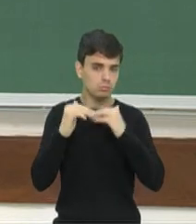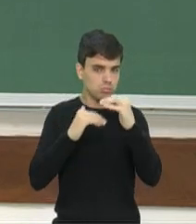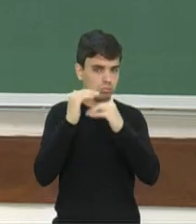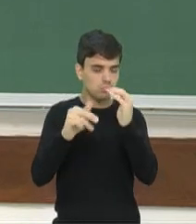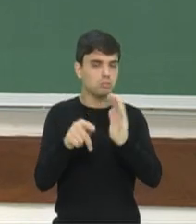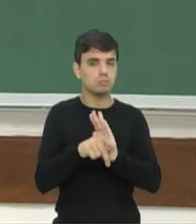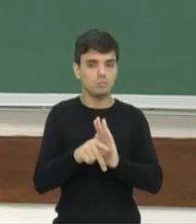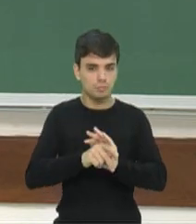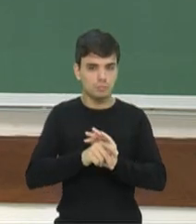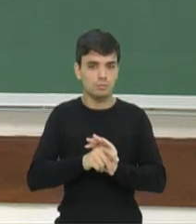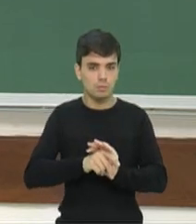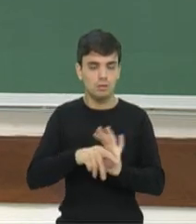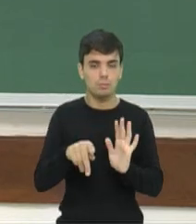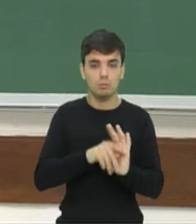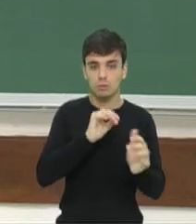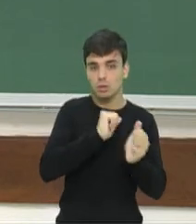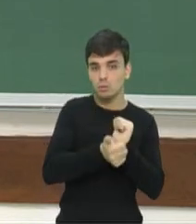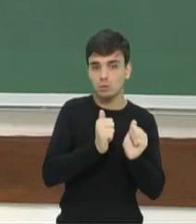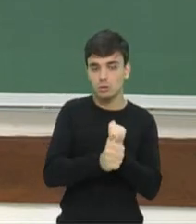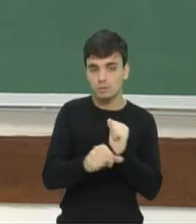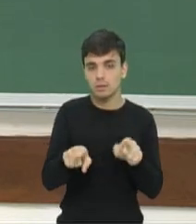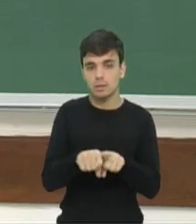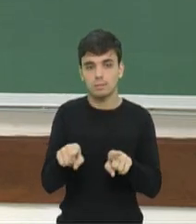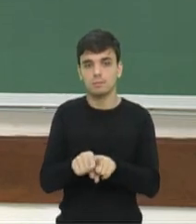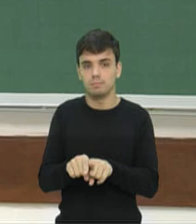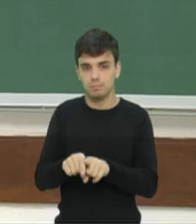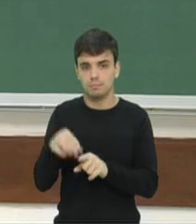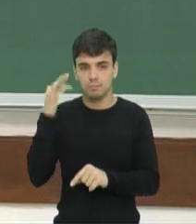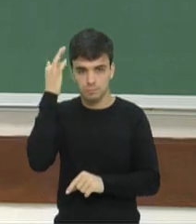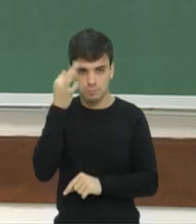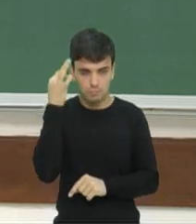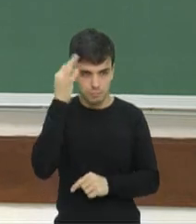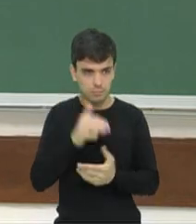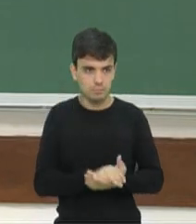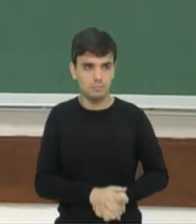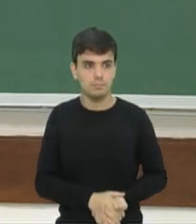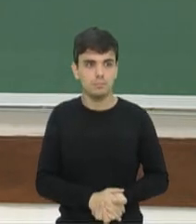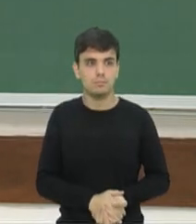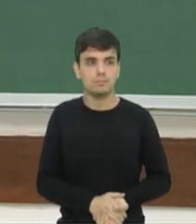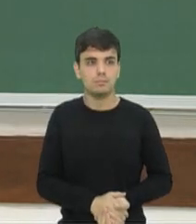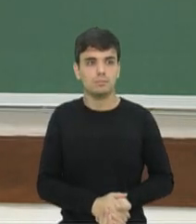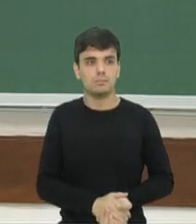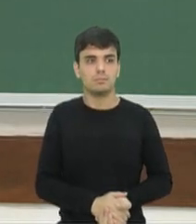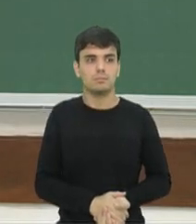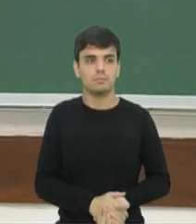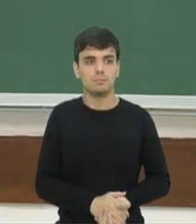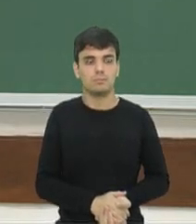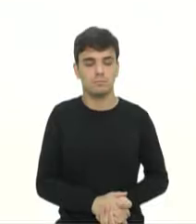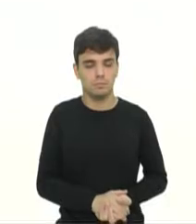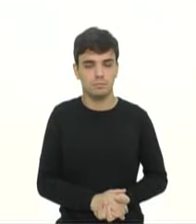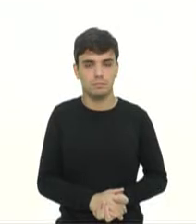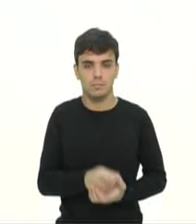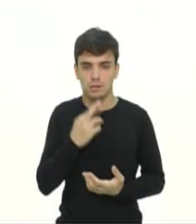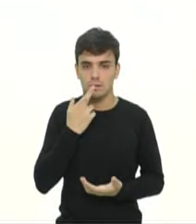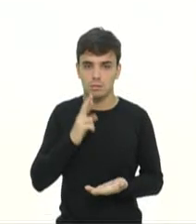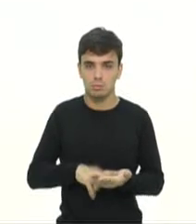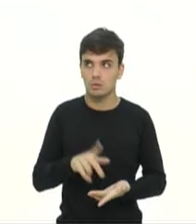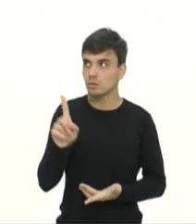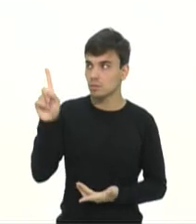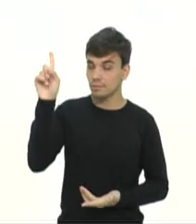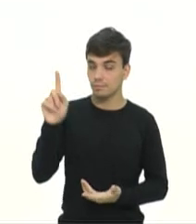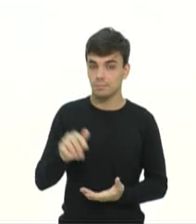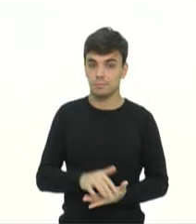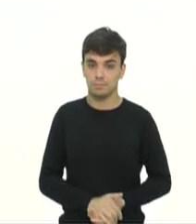tanto da parte esportiva quanto da parte também filosófica da modalidade. Então, resposta correta, como um degrau e não como um